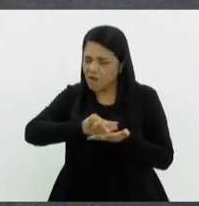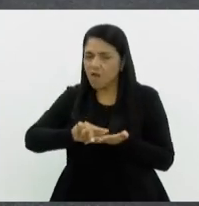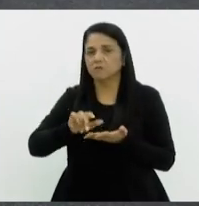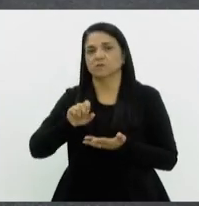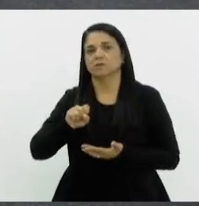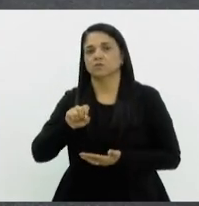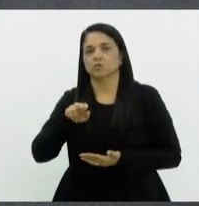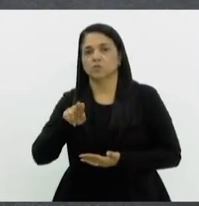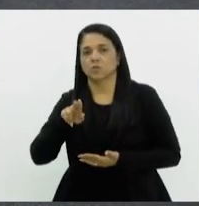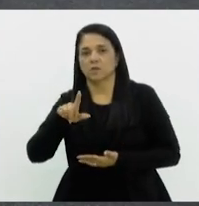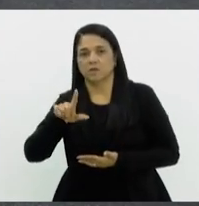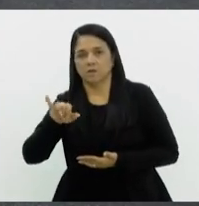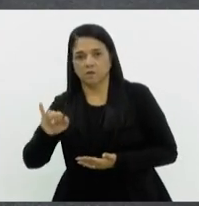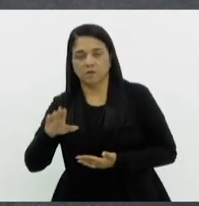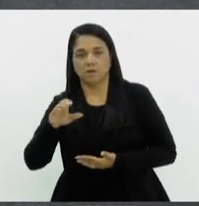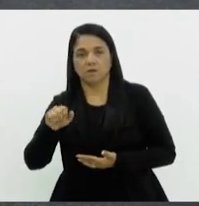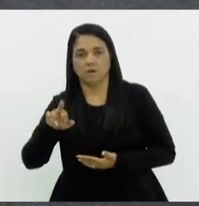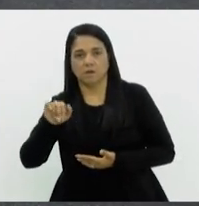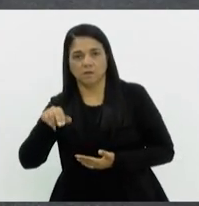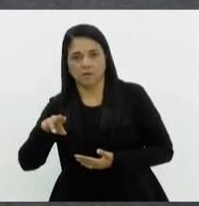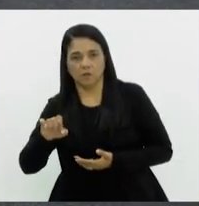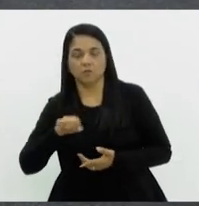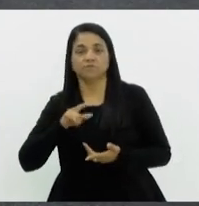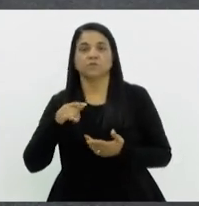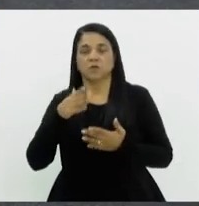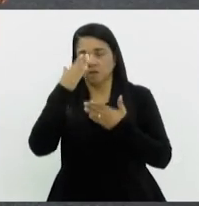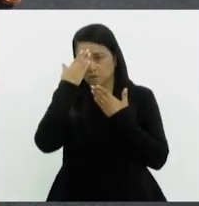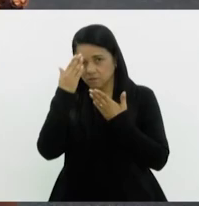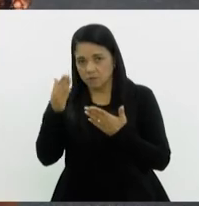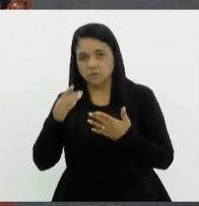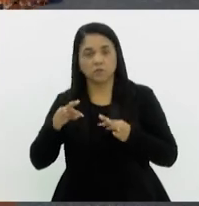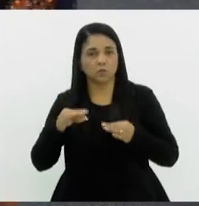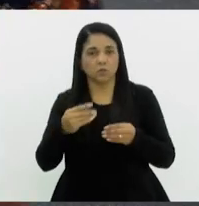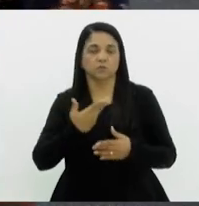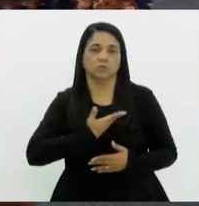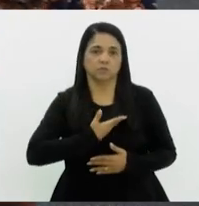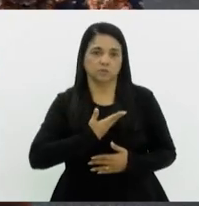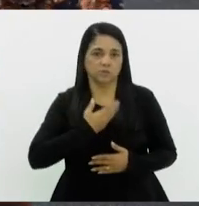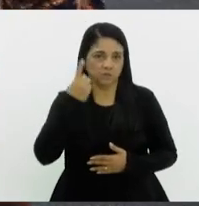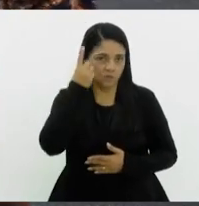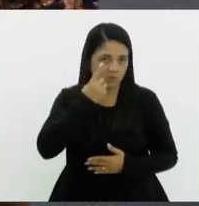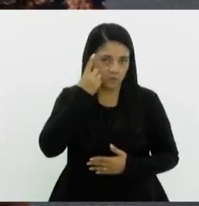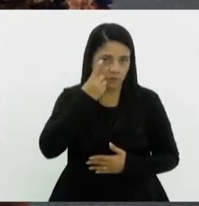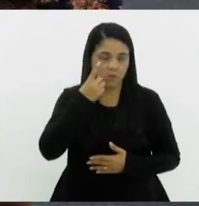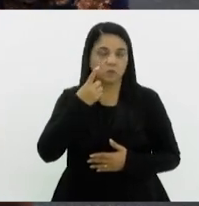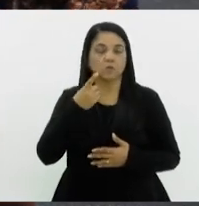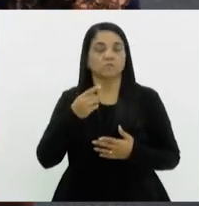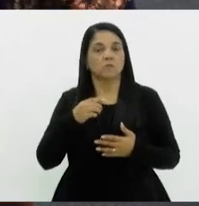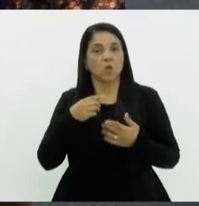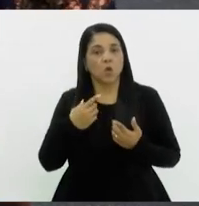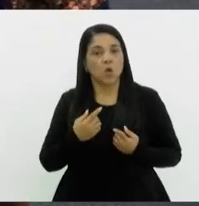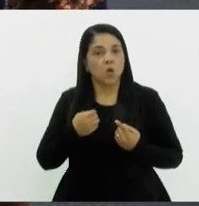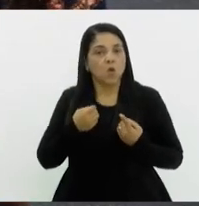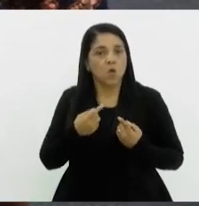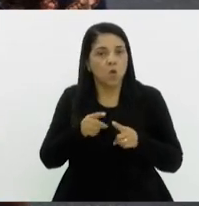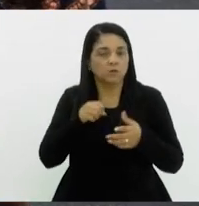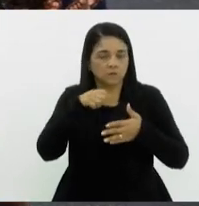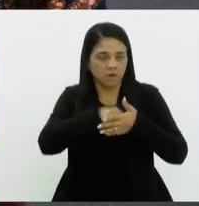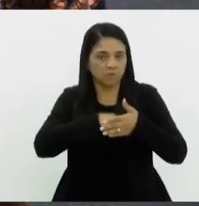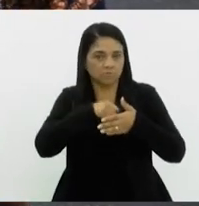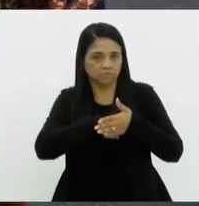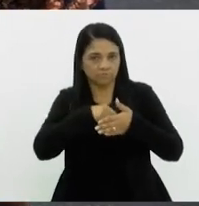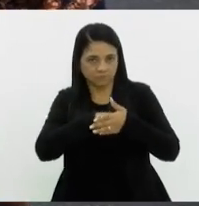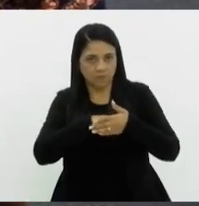e agradeço à casa, agradeço aos pares por mais esse gesto em direção à luta contra o racismo e o reconhecimento de uma das